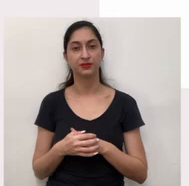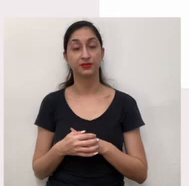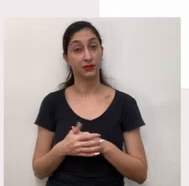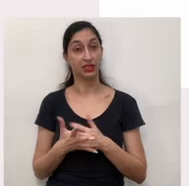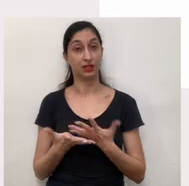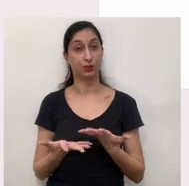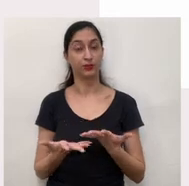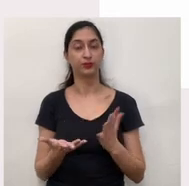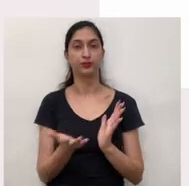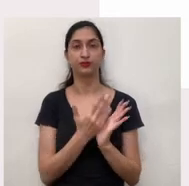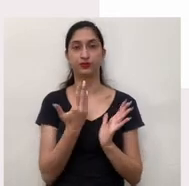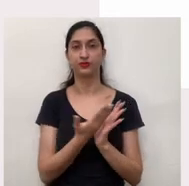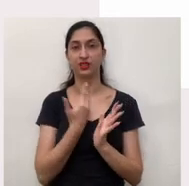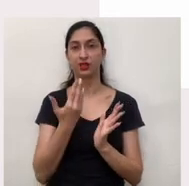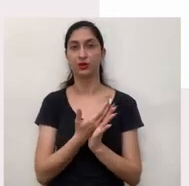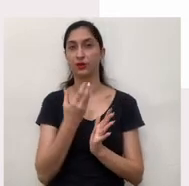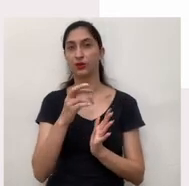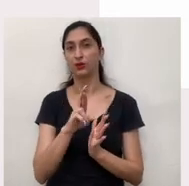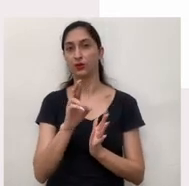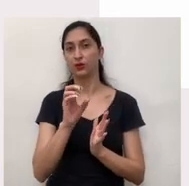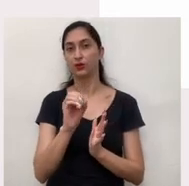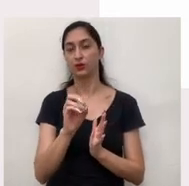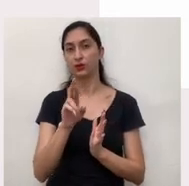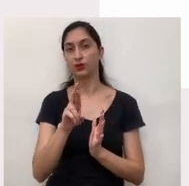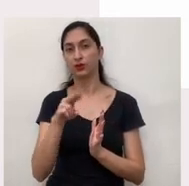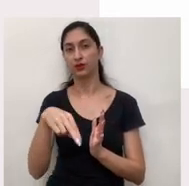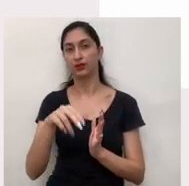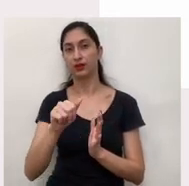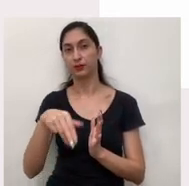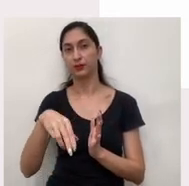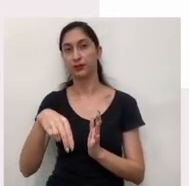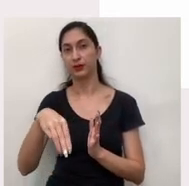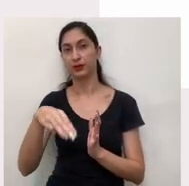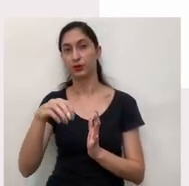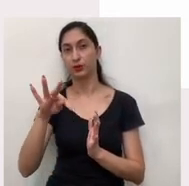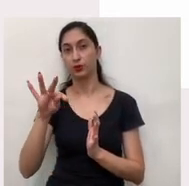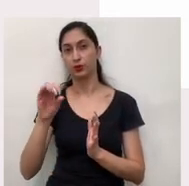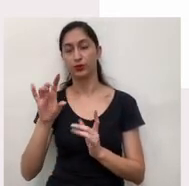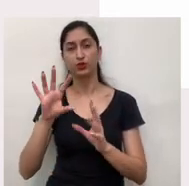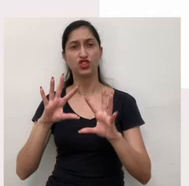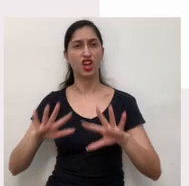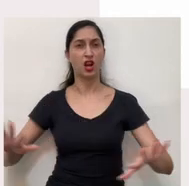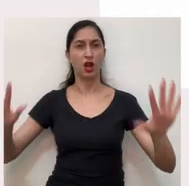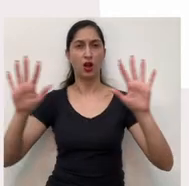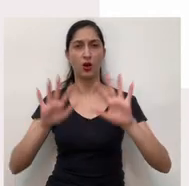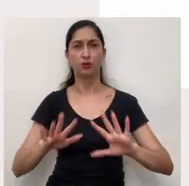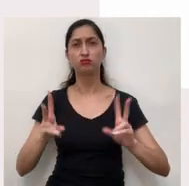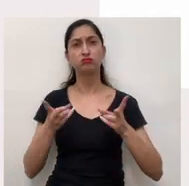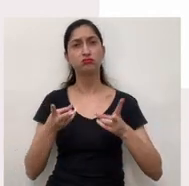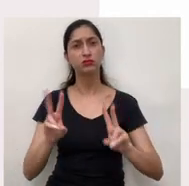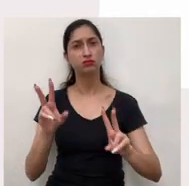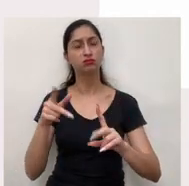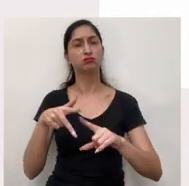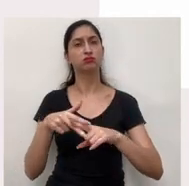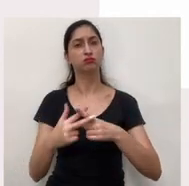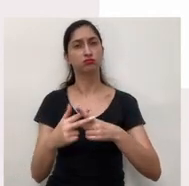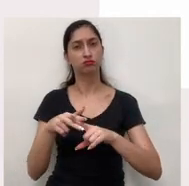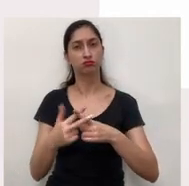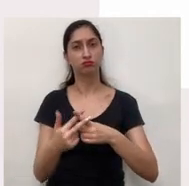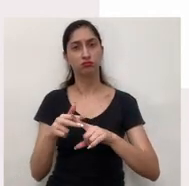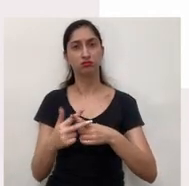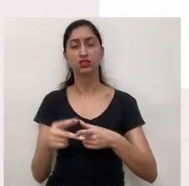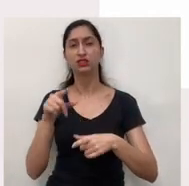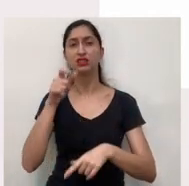Bom, os catálogos de ornamento, de uma maneira geral, eles sempre foram reeditados, né? Então é muito interessante